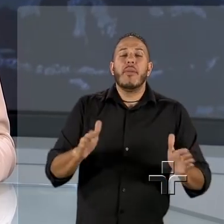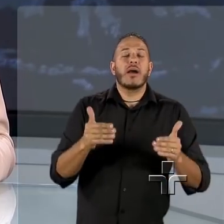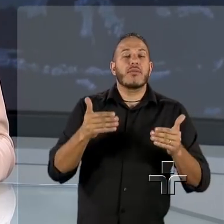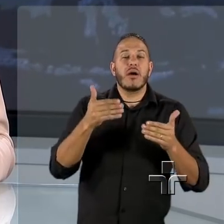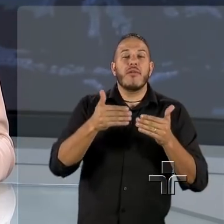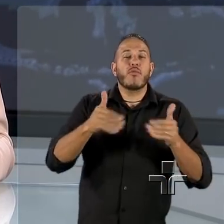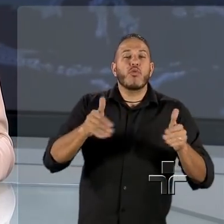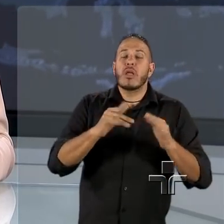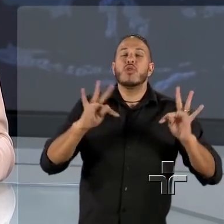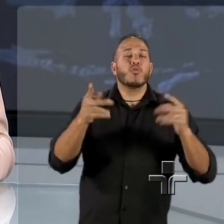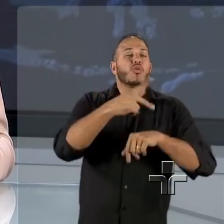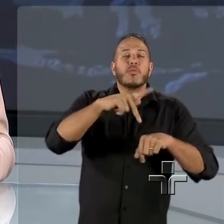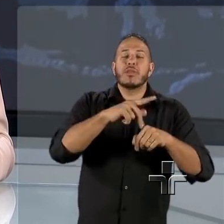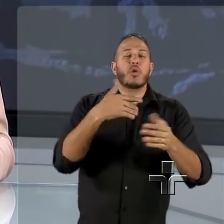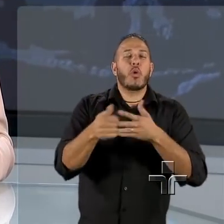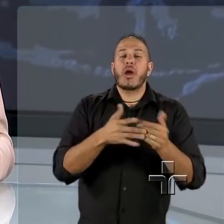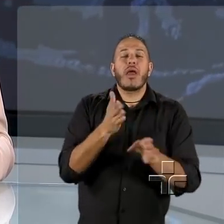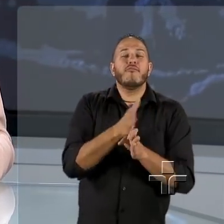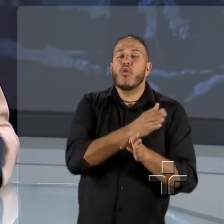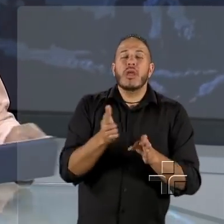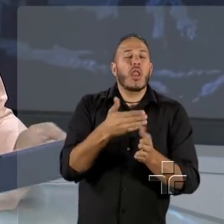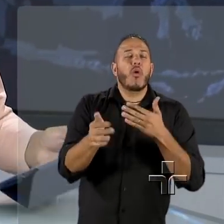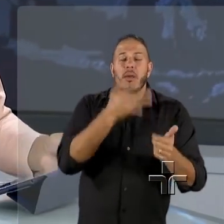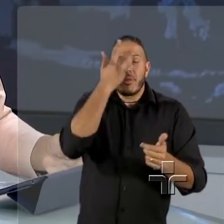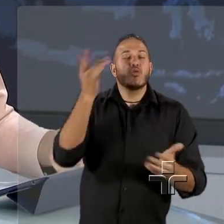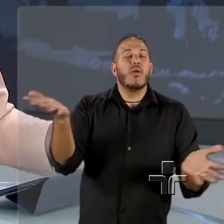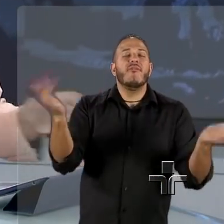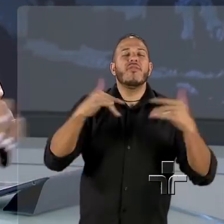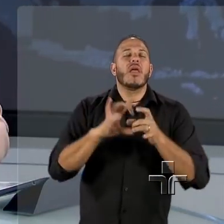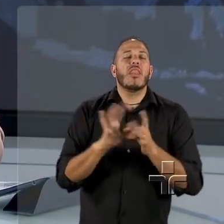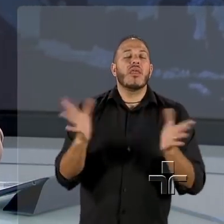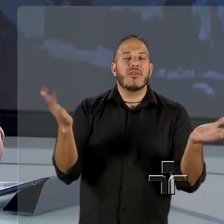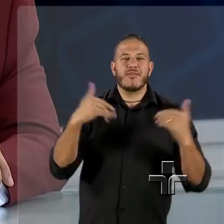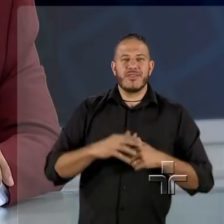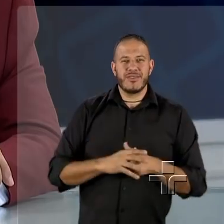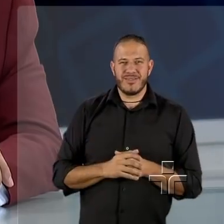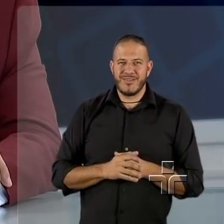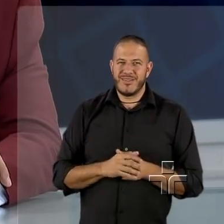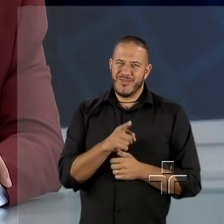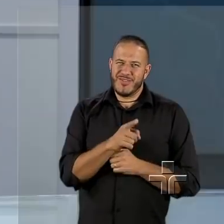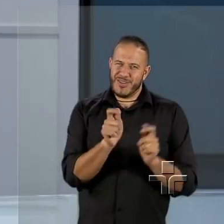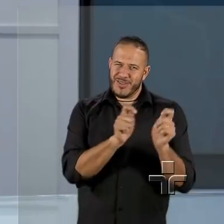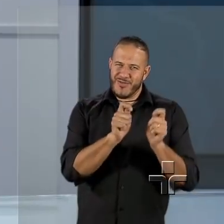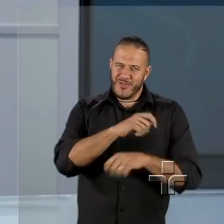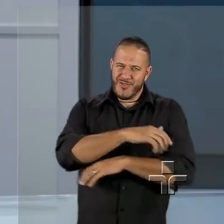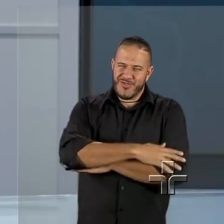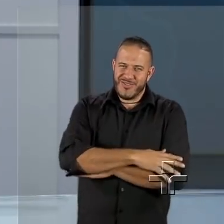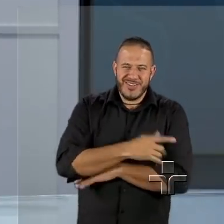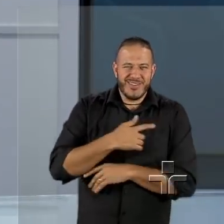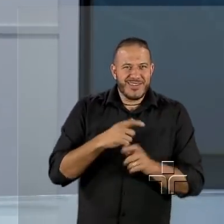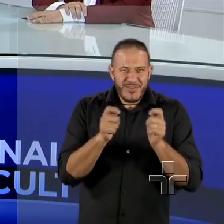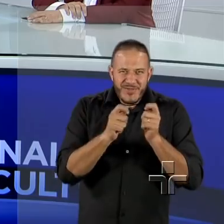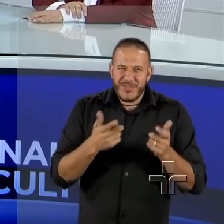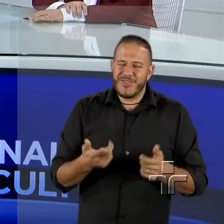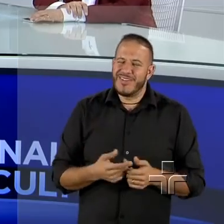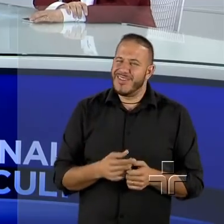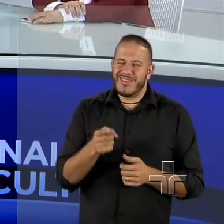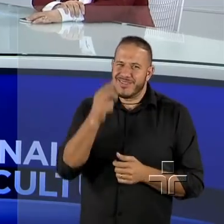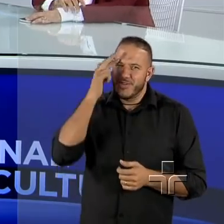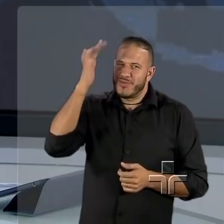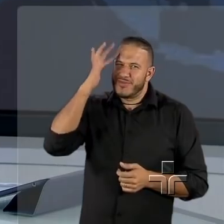piores presidentes que o Brasil já teve, mas ele fez muito bem de Roraima, foi um gesto e eu acho que a gente tem que reconhecer isso. A atitude